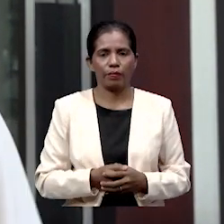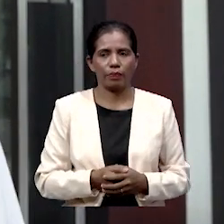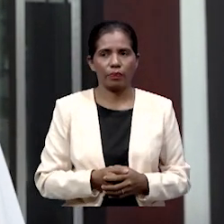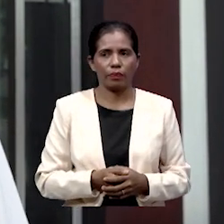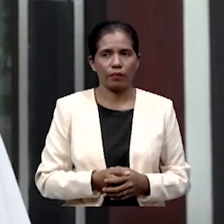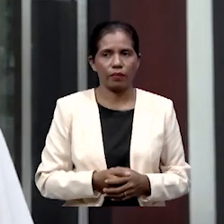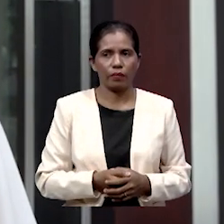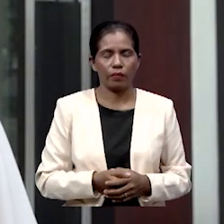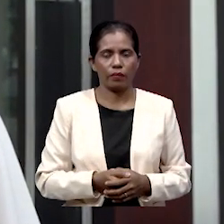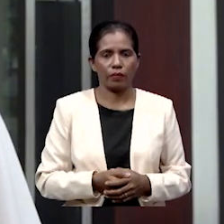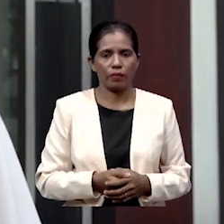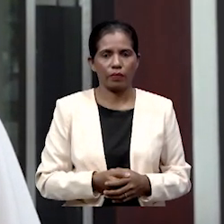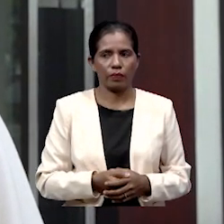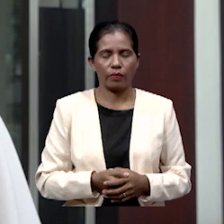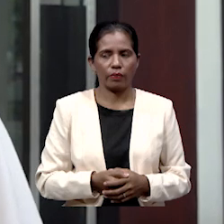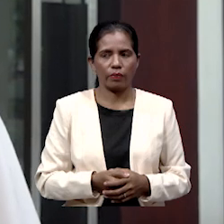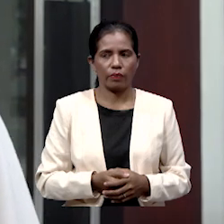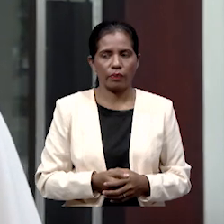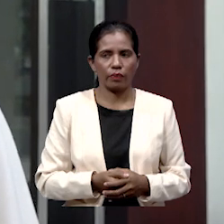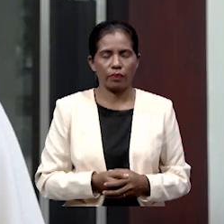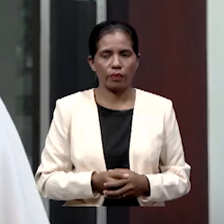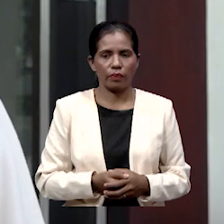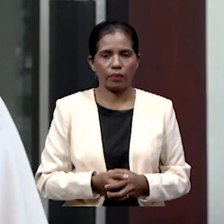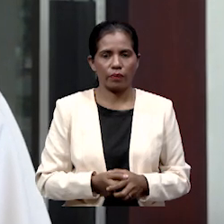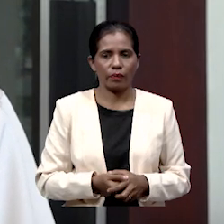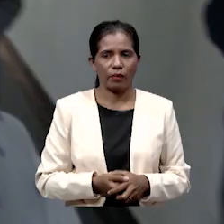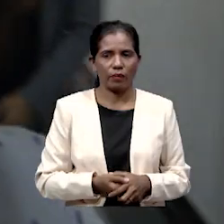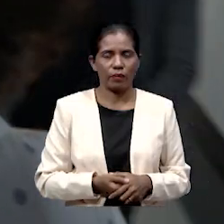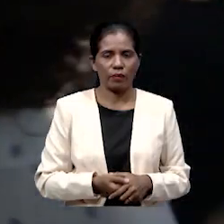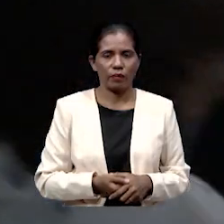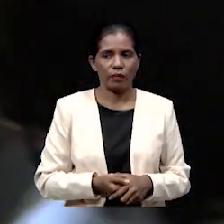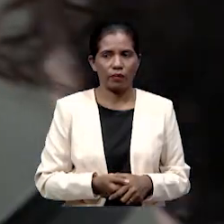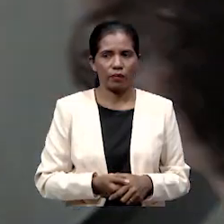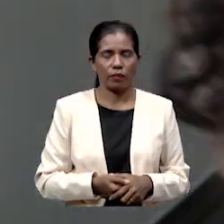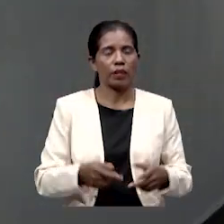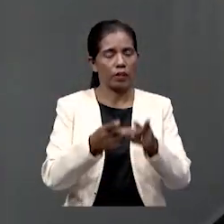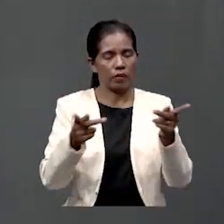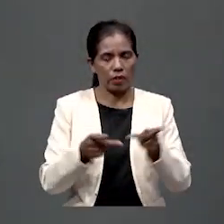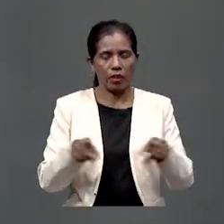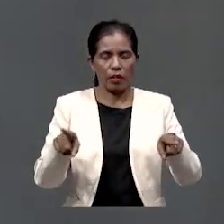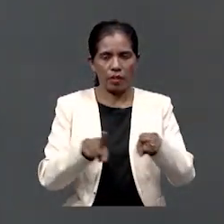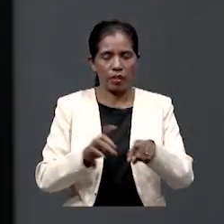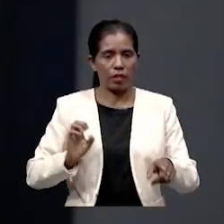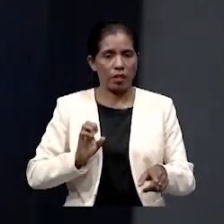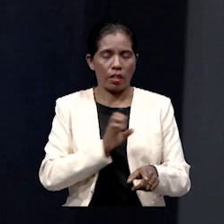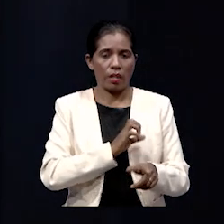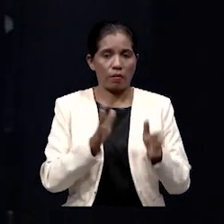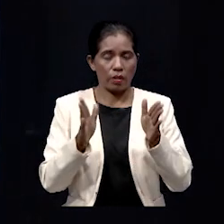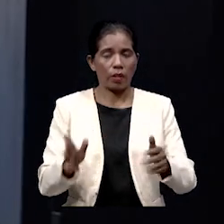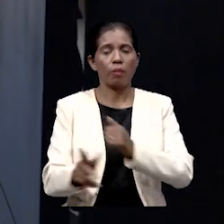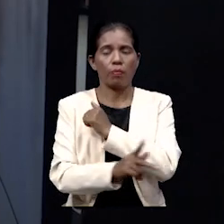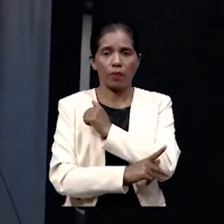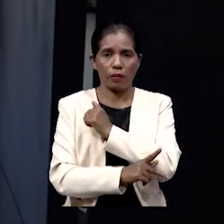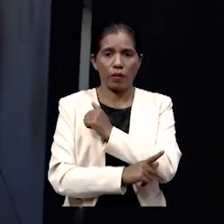Push forward China and Timor Leste relations. Ia fatinganesan embaixadora Portugal Maria Manuela